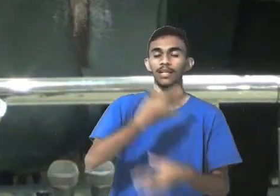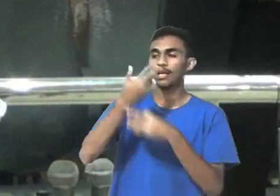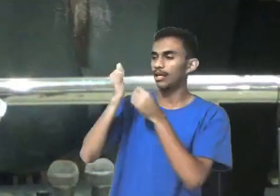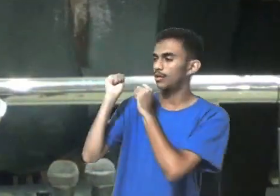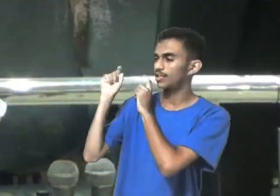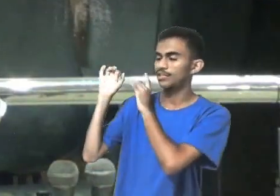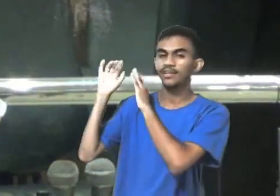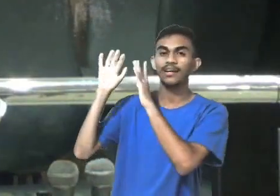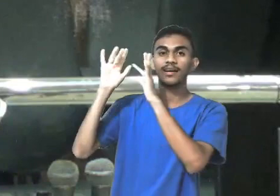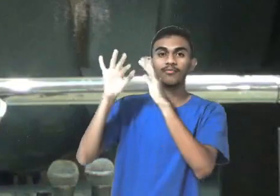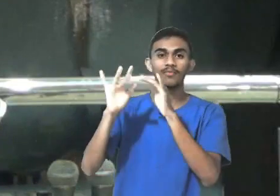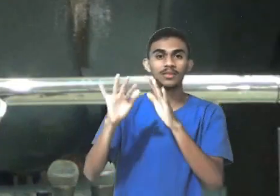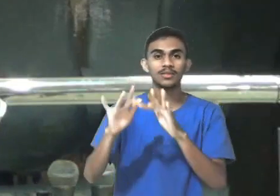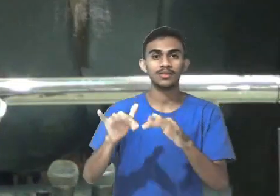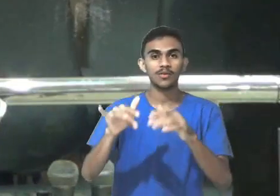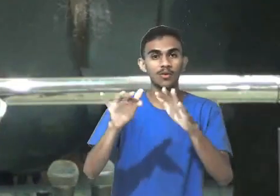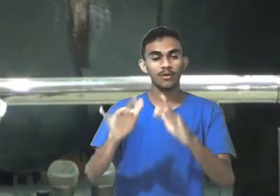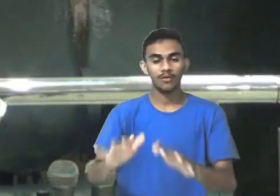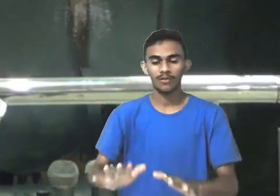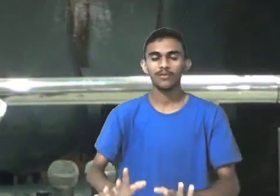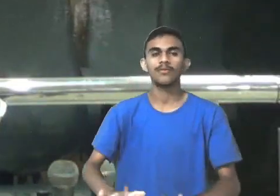salva e te